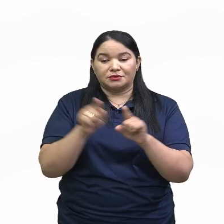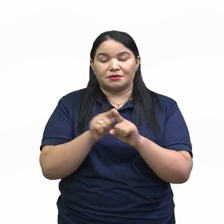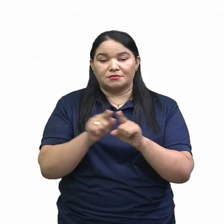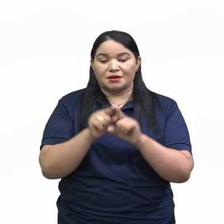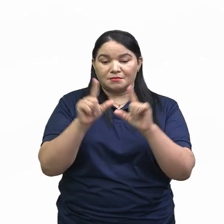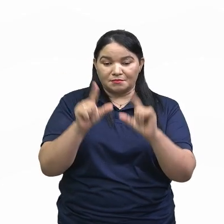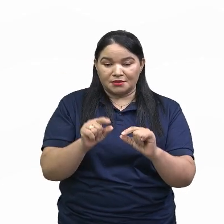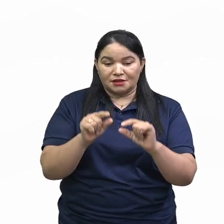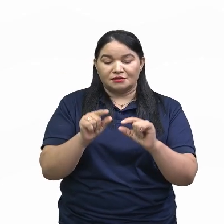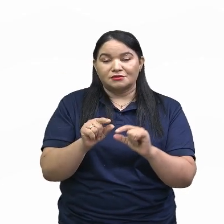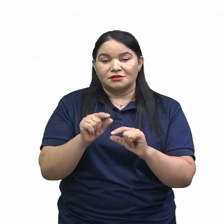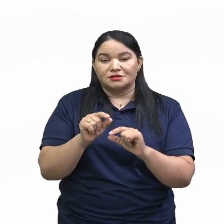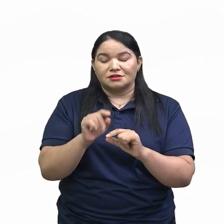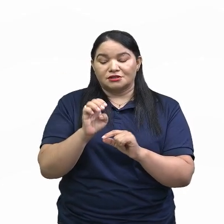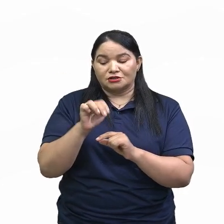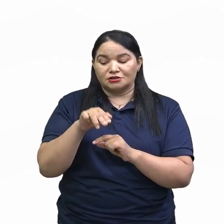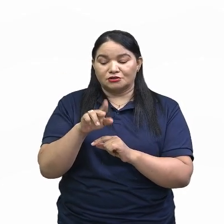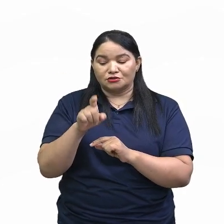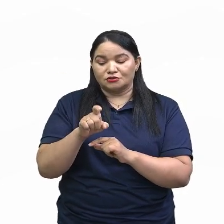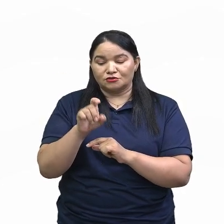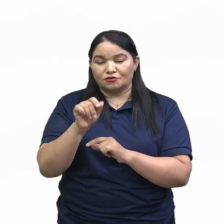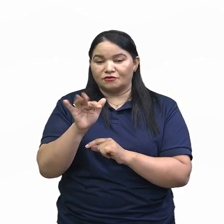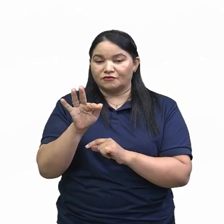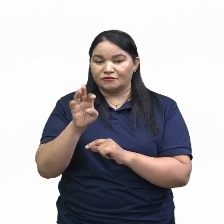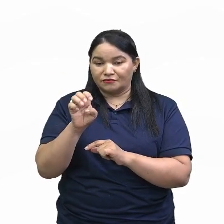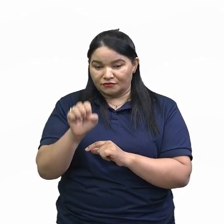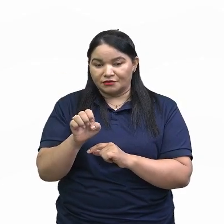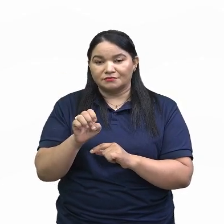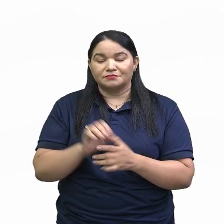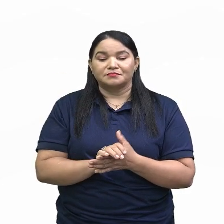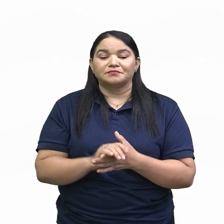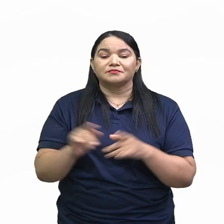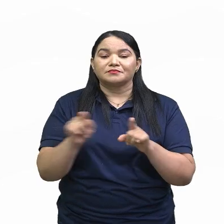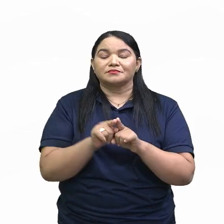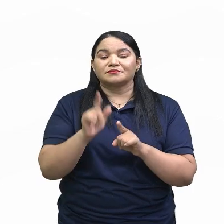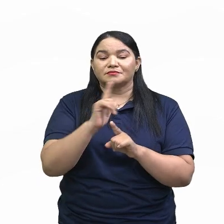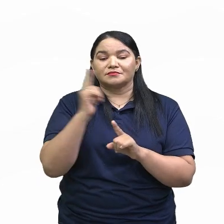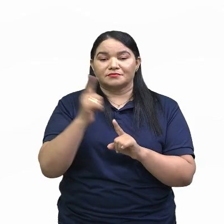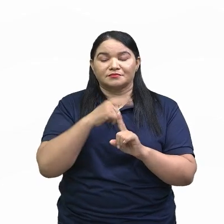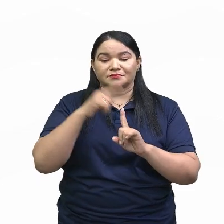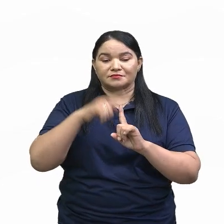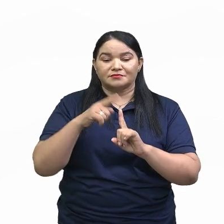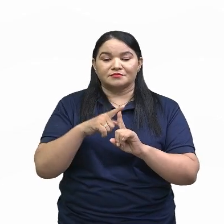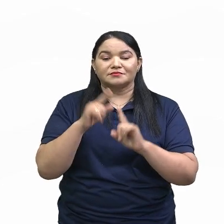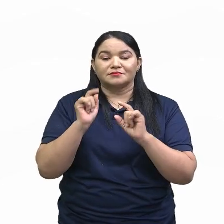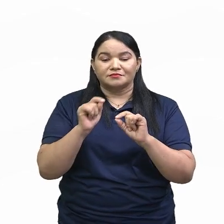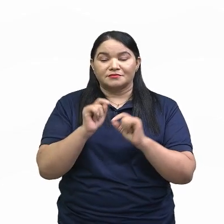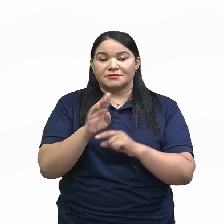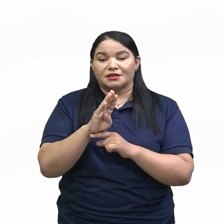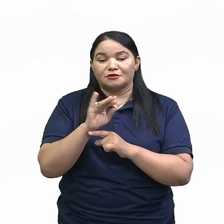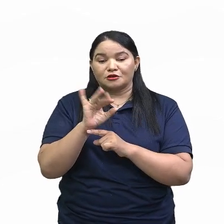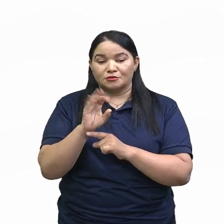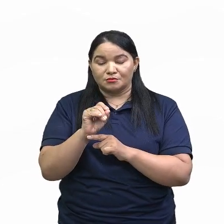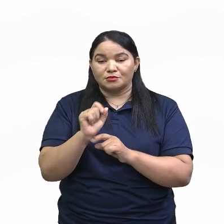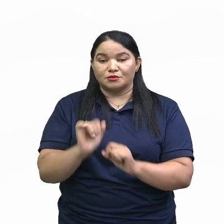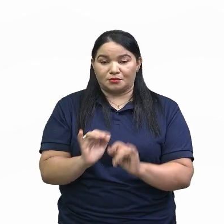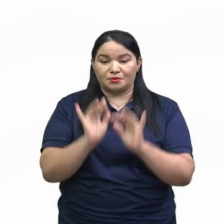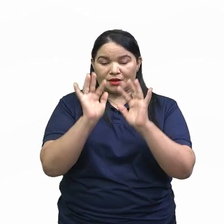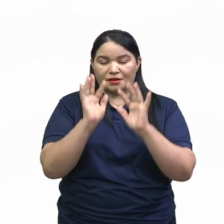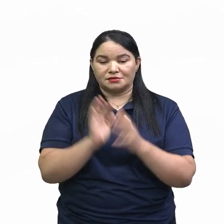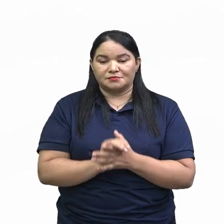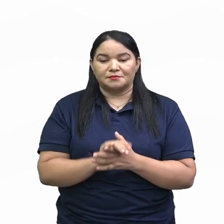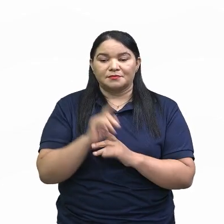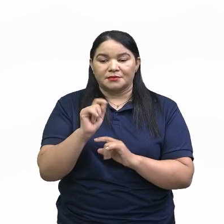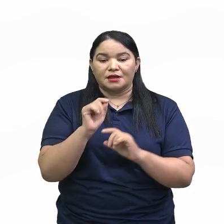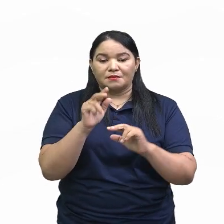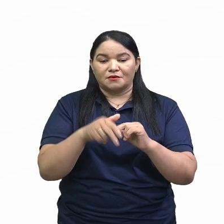enxofre que o combustível tradicional. E temos outro exemplo também, que é o exemplo do biogás. O biogás ele é